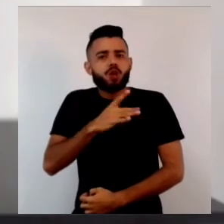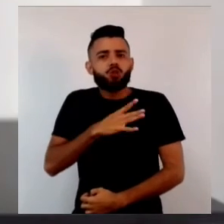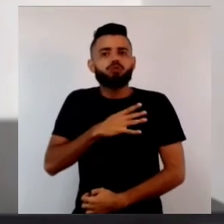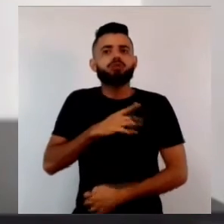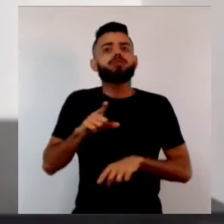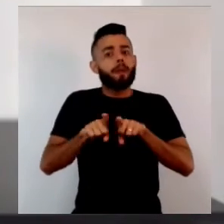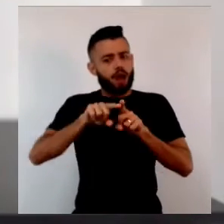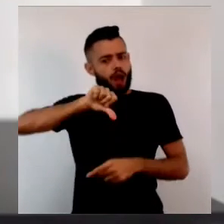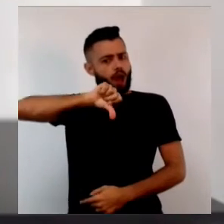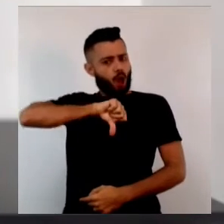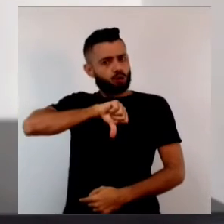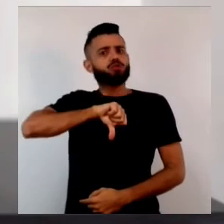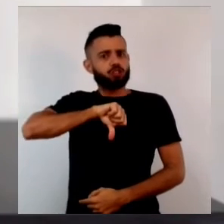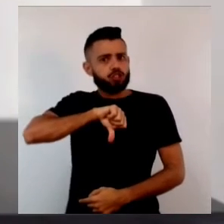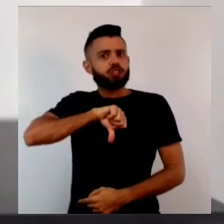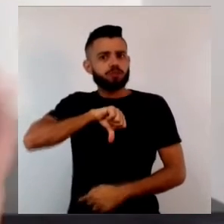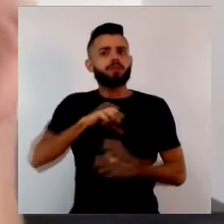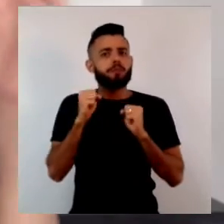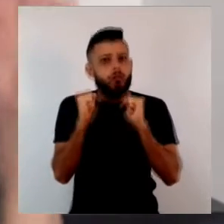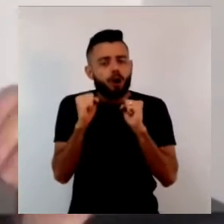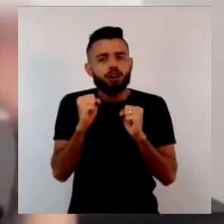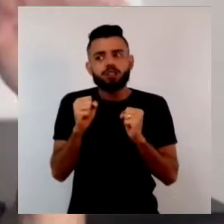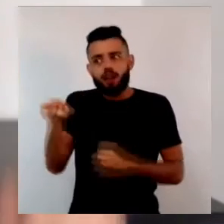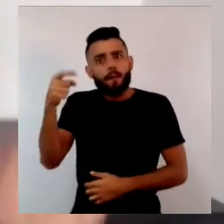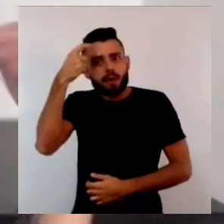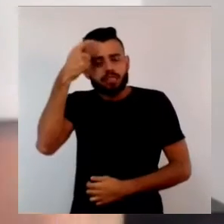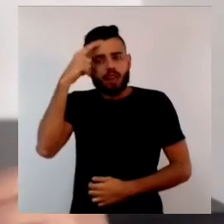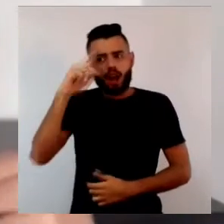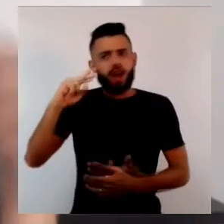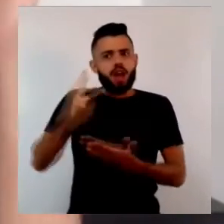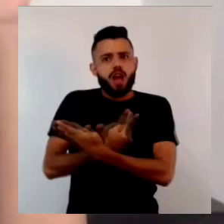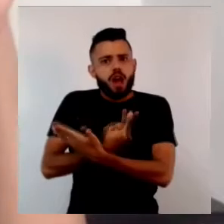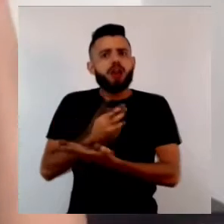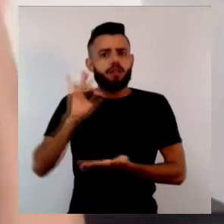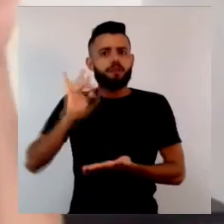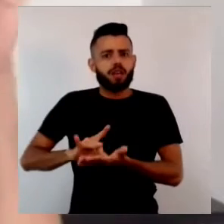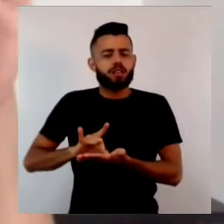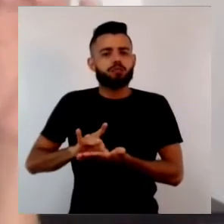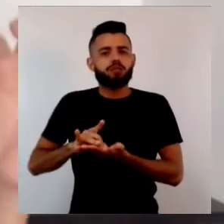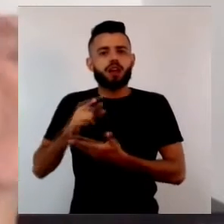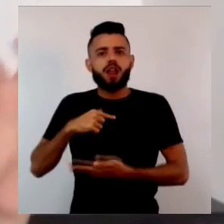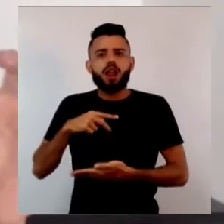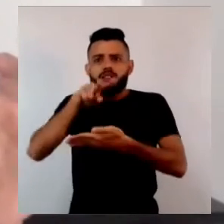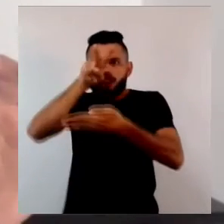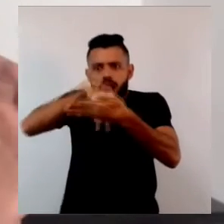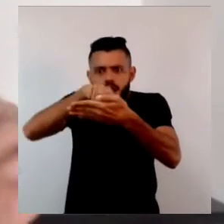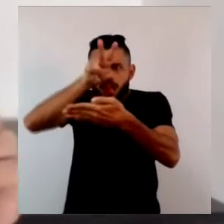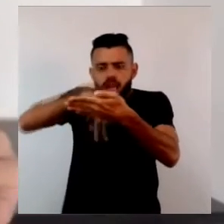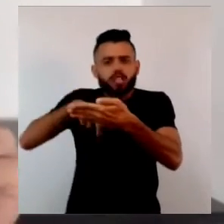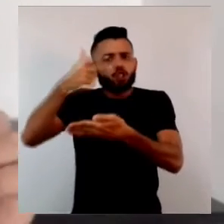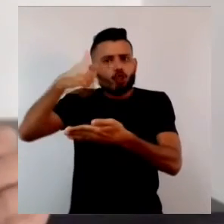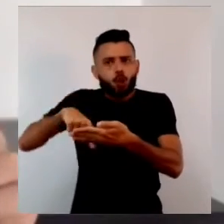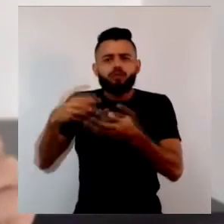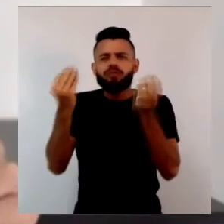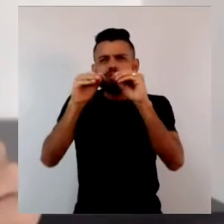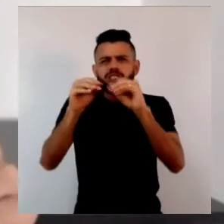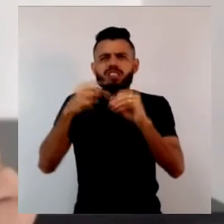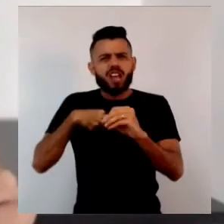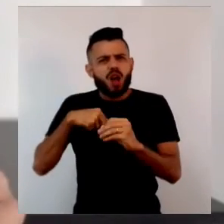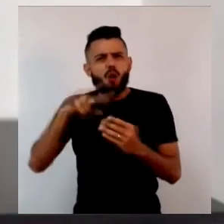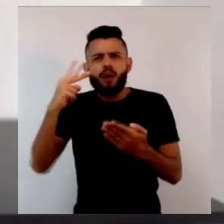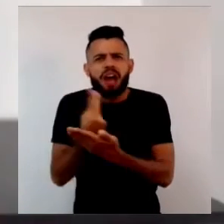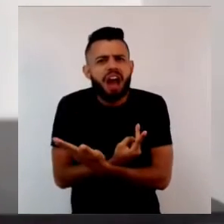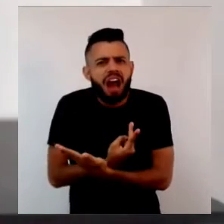que realmente ela fez alguma coisa errada. Ela vai reler 50 vezes a matéria que ela publicou para ver se ela realmente não foi injusta. Na próxima